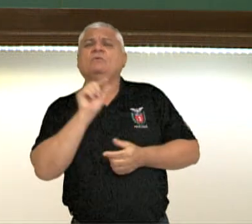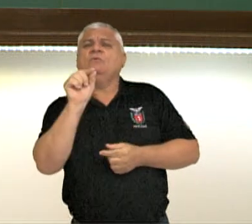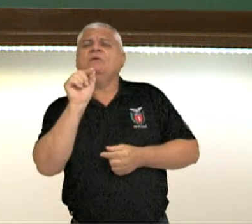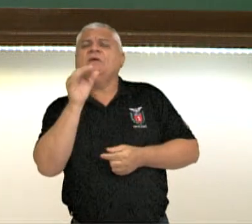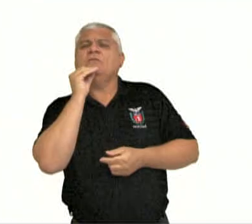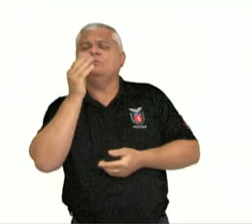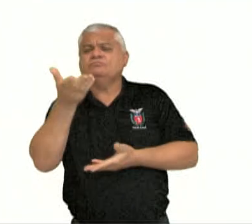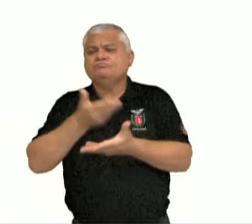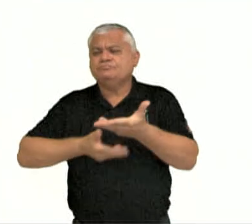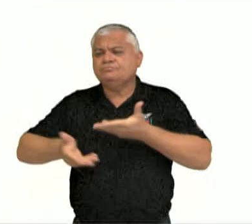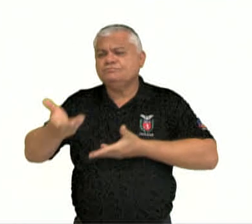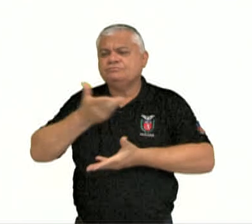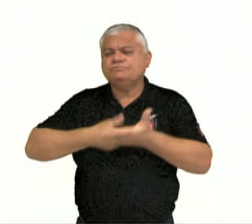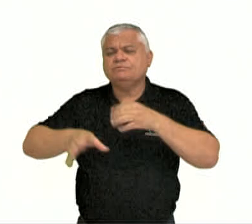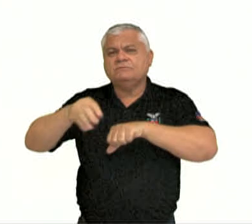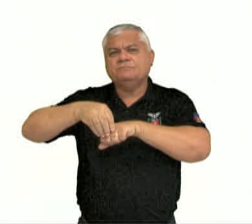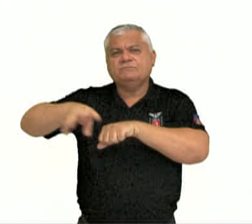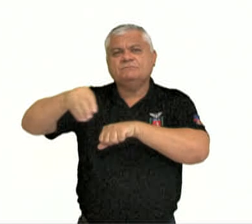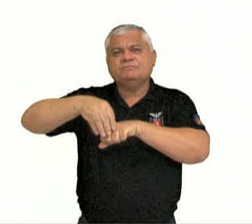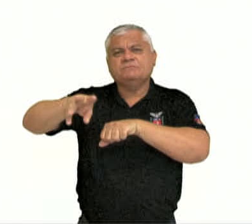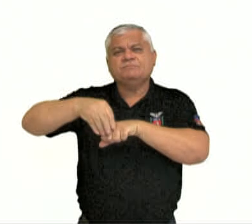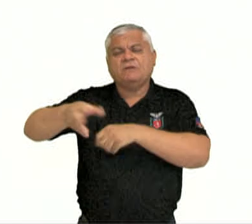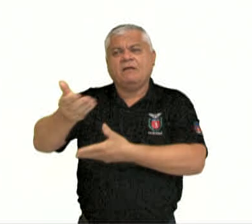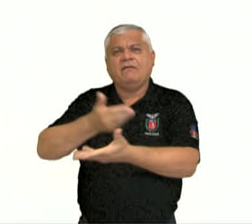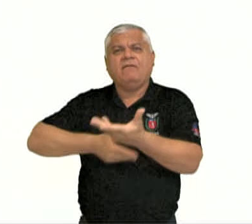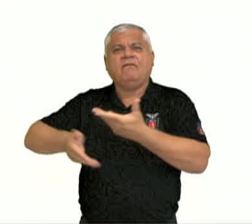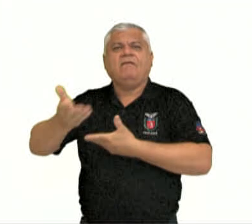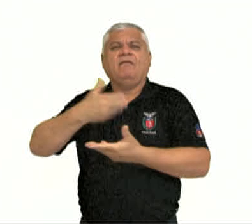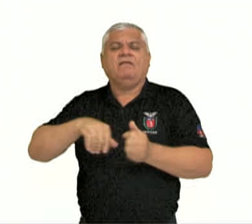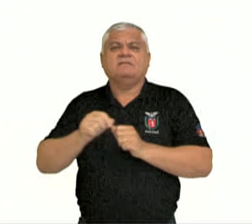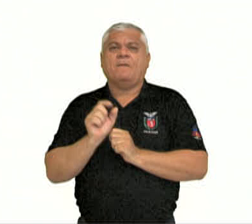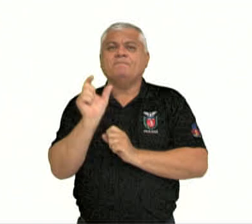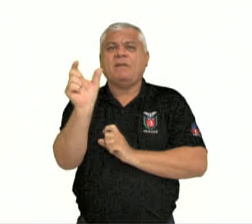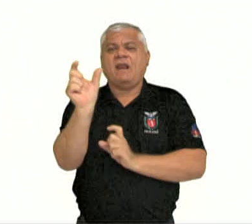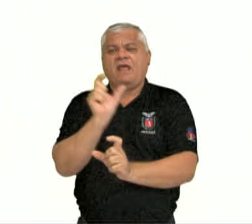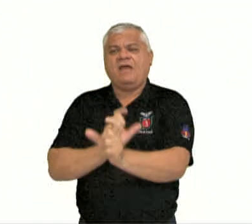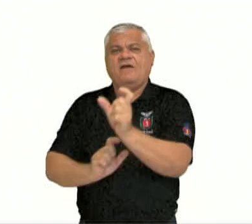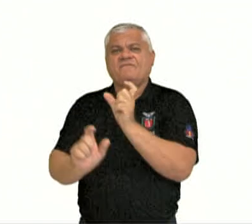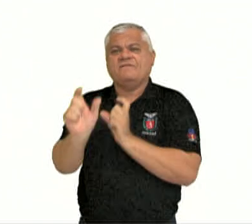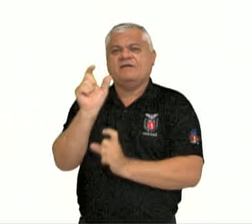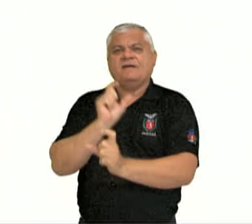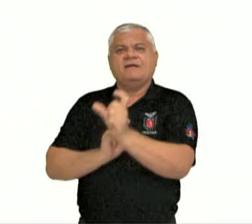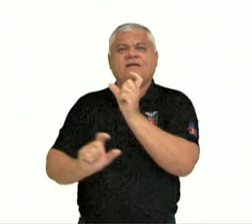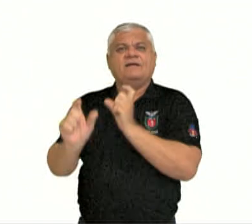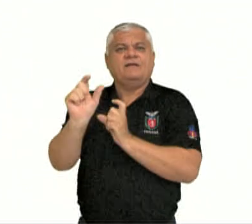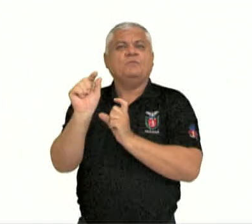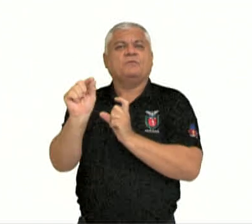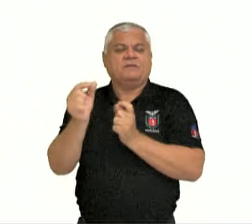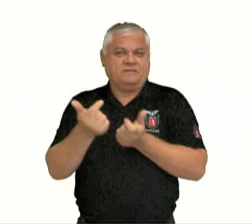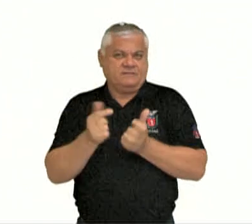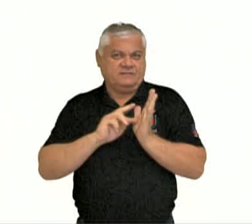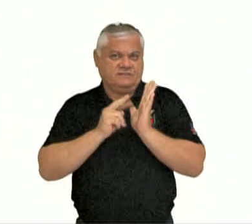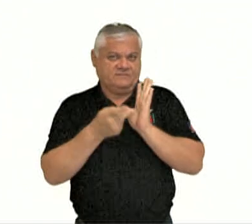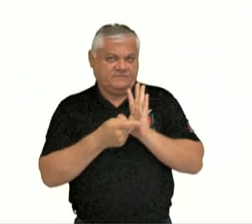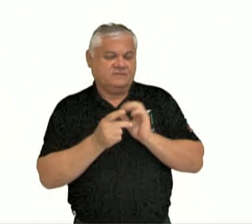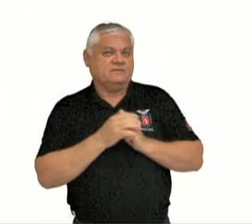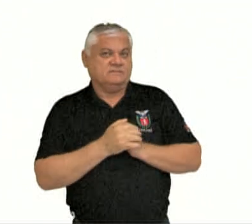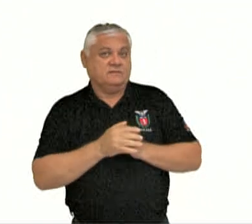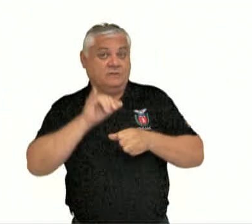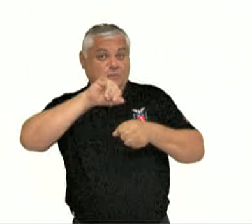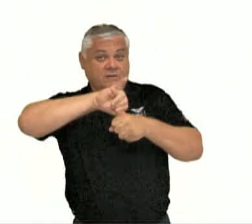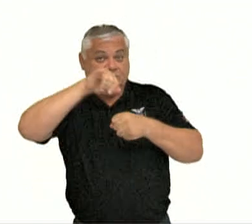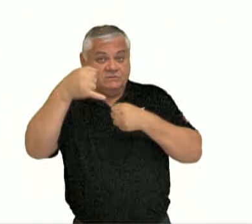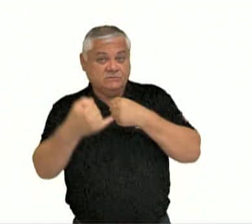de saberes gerados no espaço de trocas epistemológicas. Qual o sentido desse termo, então? O